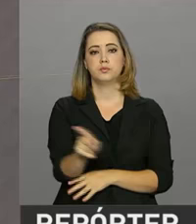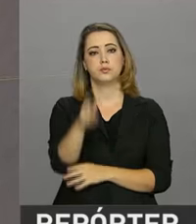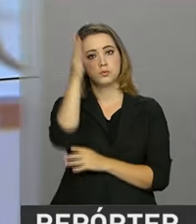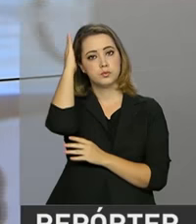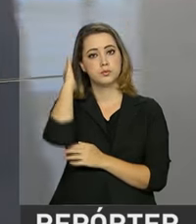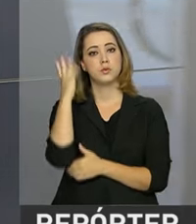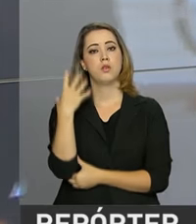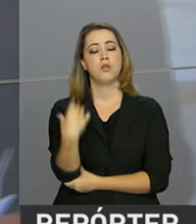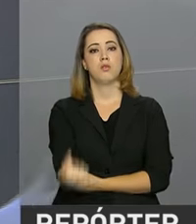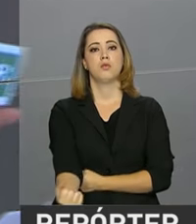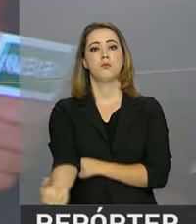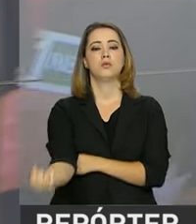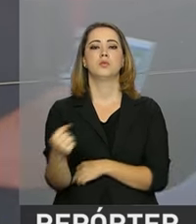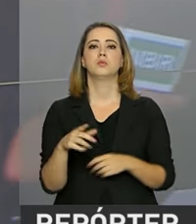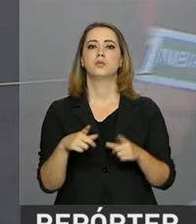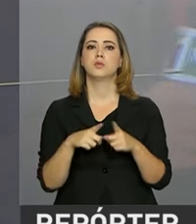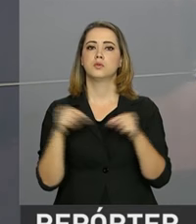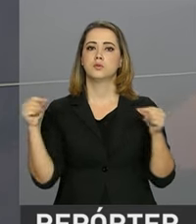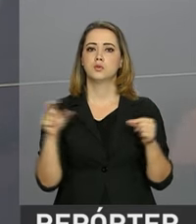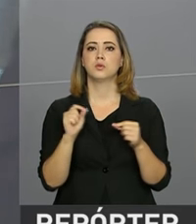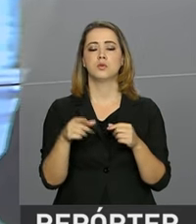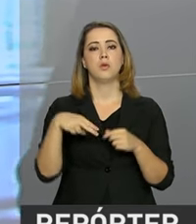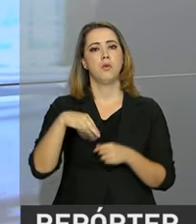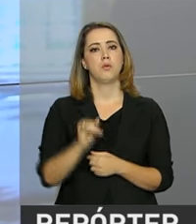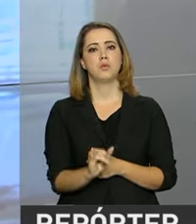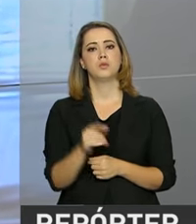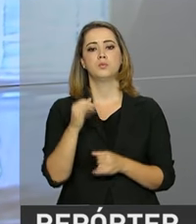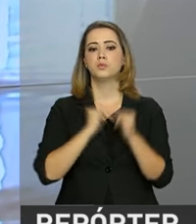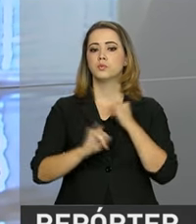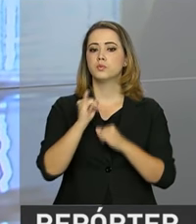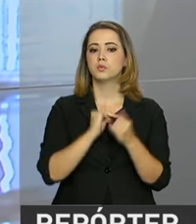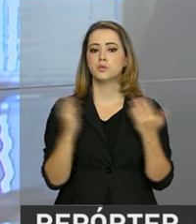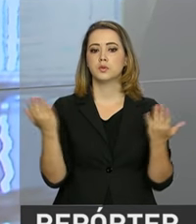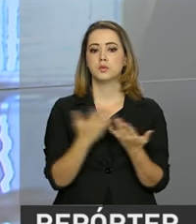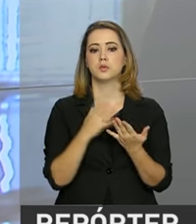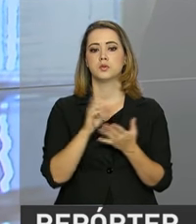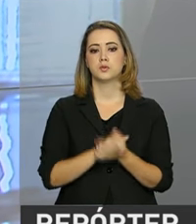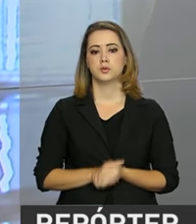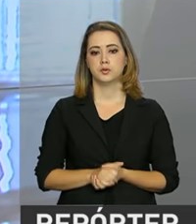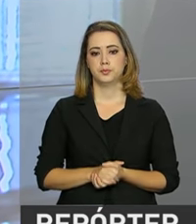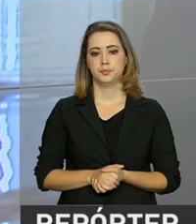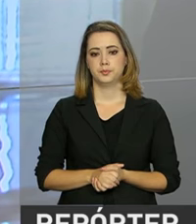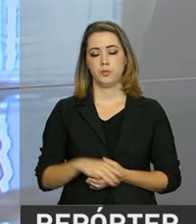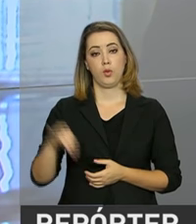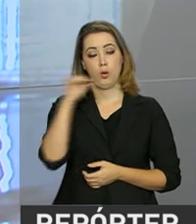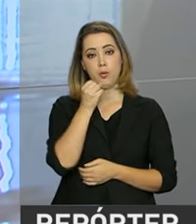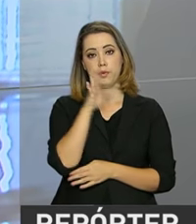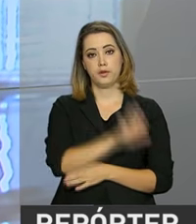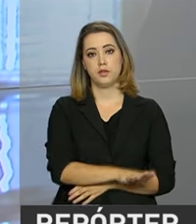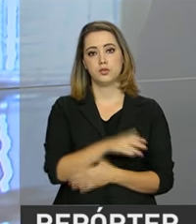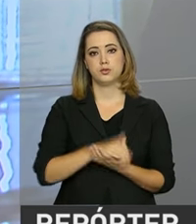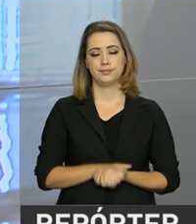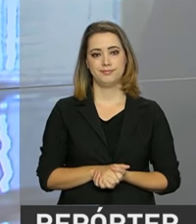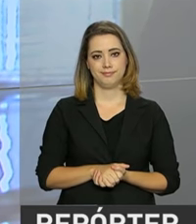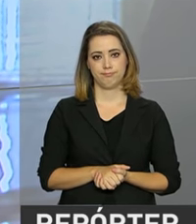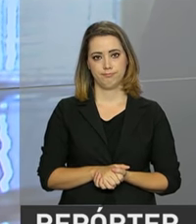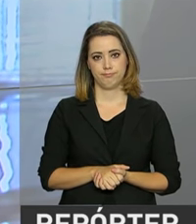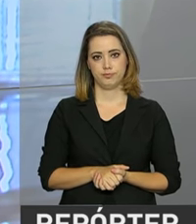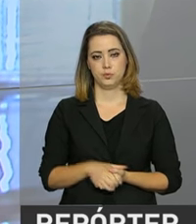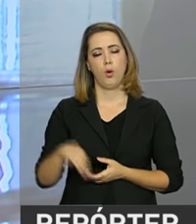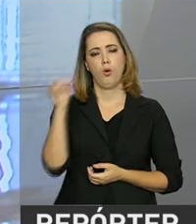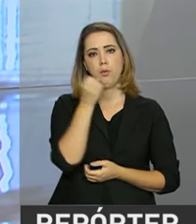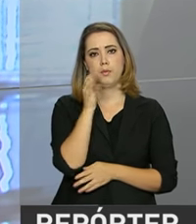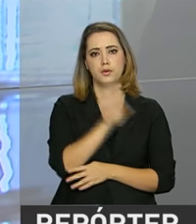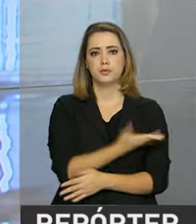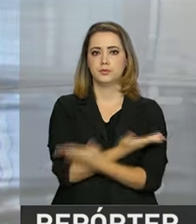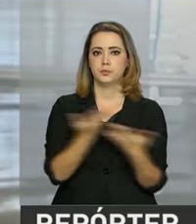ao Palácio do Planalto. O repórter Ney Pereira traz as informações para a gente. Olá, Ney, boa tarde para você. Olá, Roberto. Boa